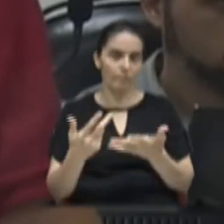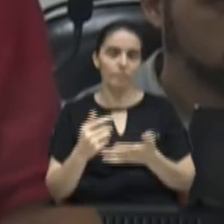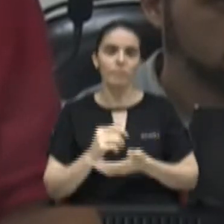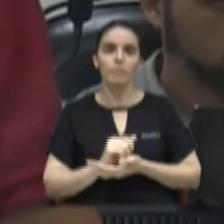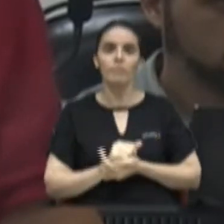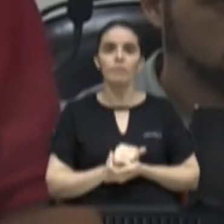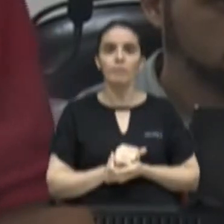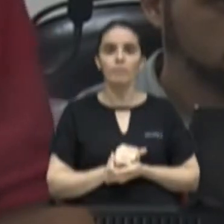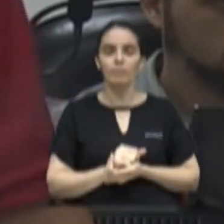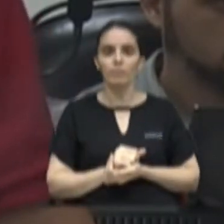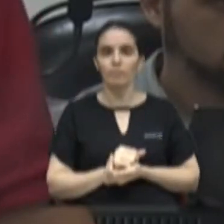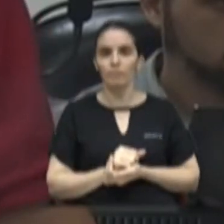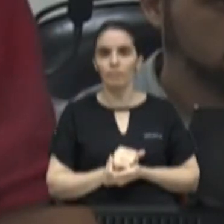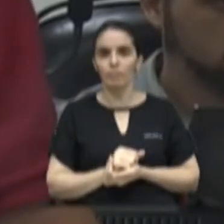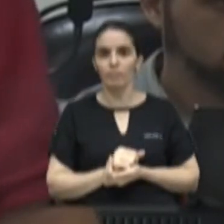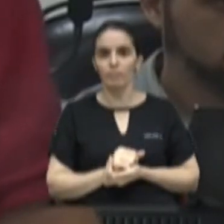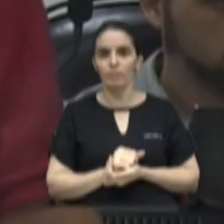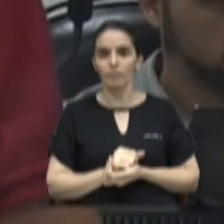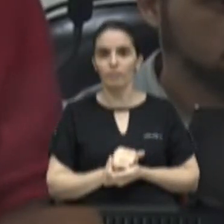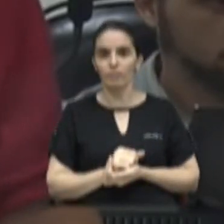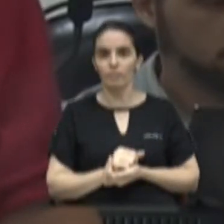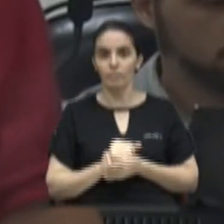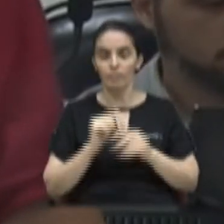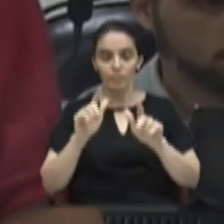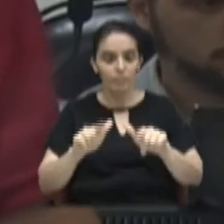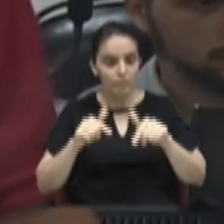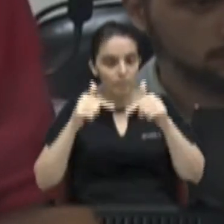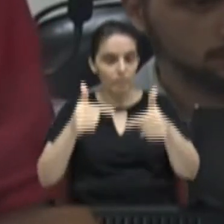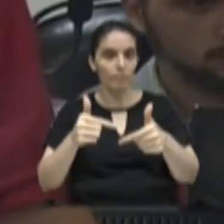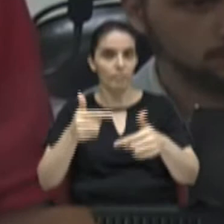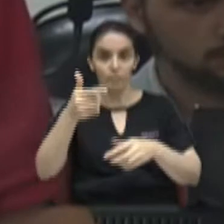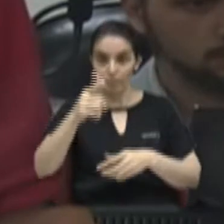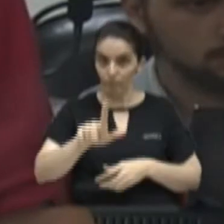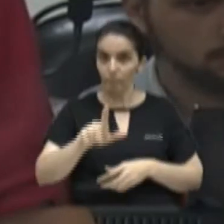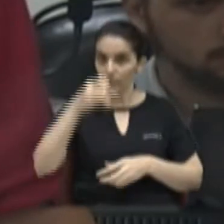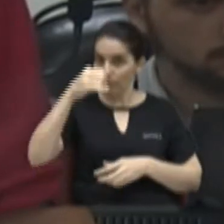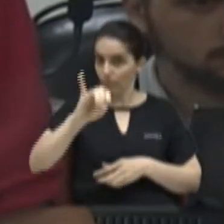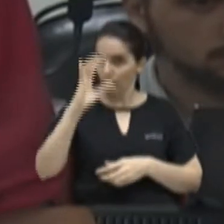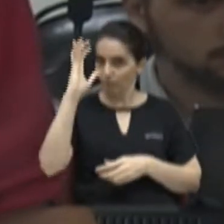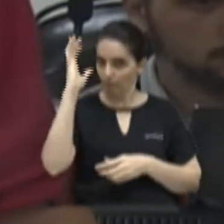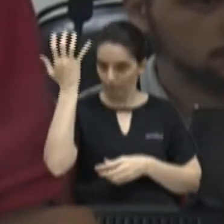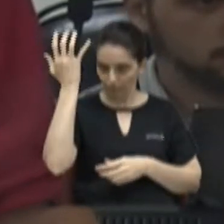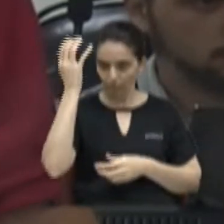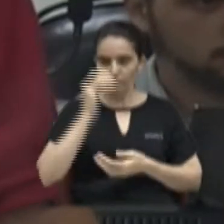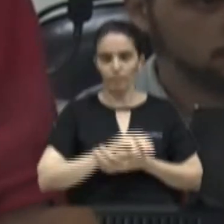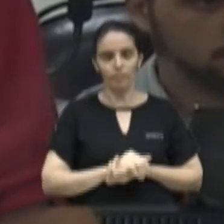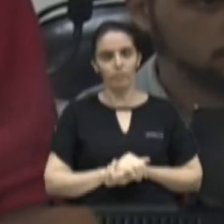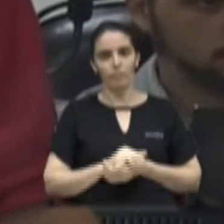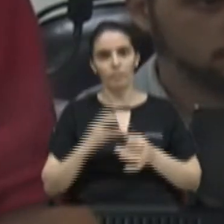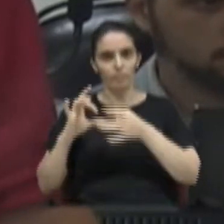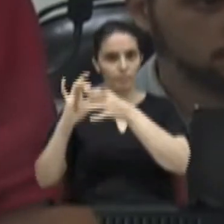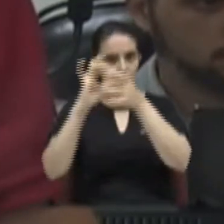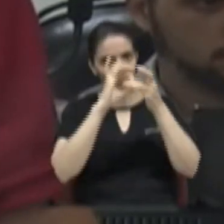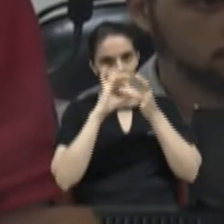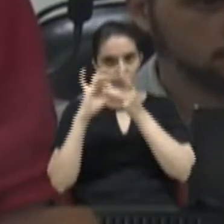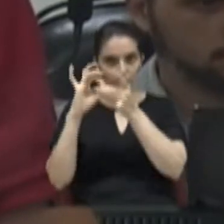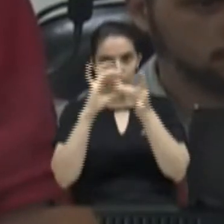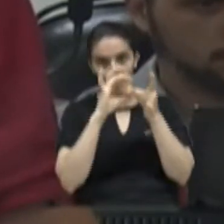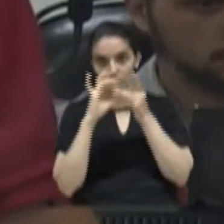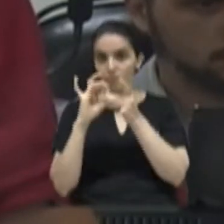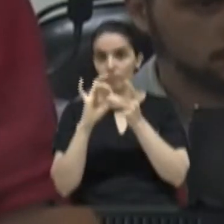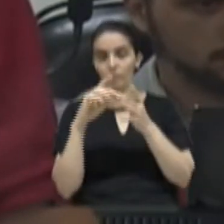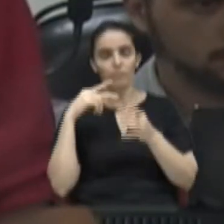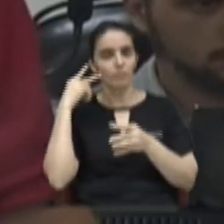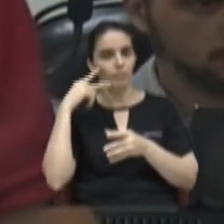tarifa. Essa é uma segunda luta que, se acontecer com a união dos vereadores e